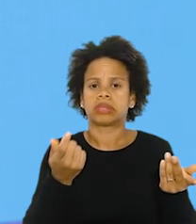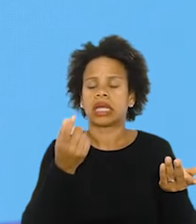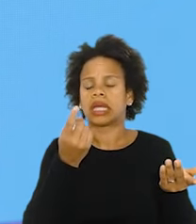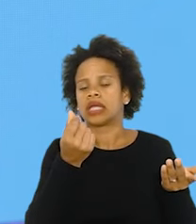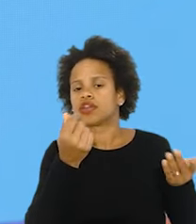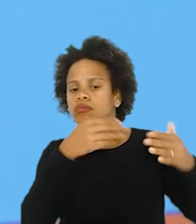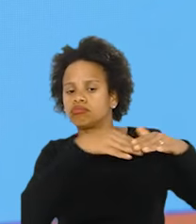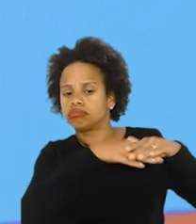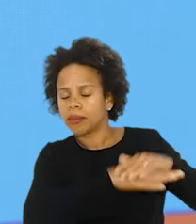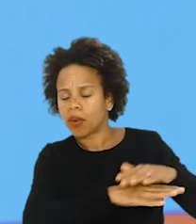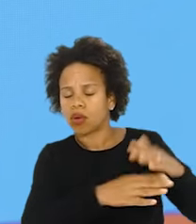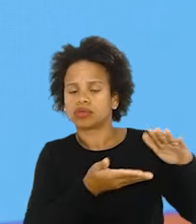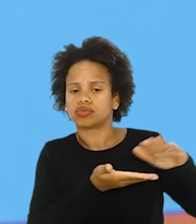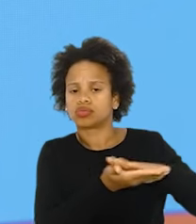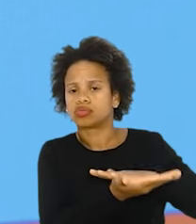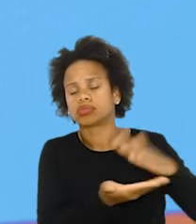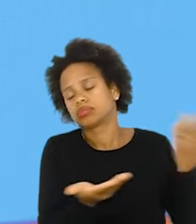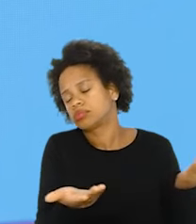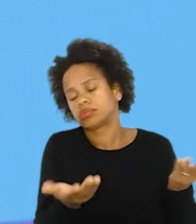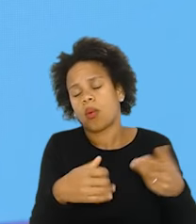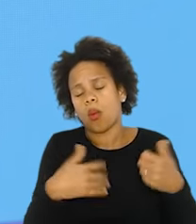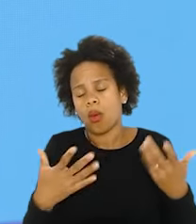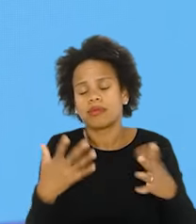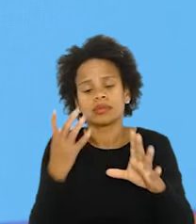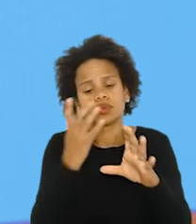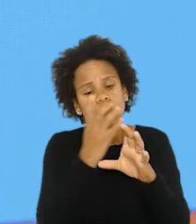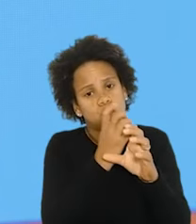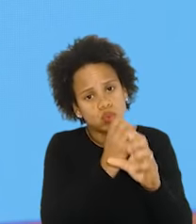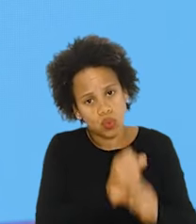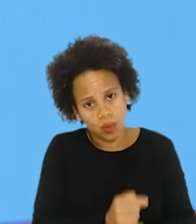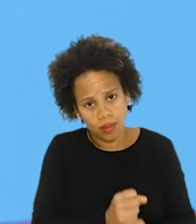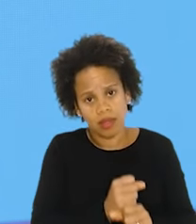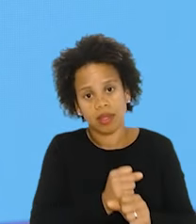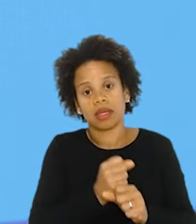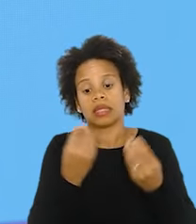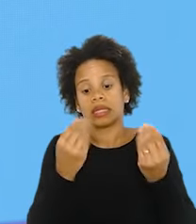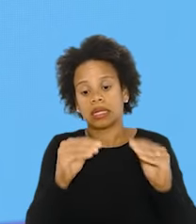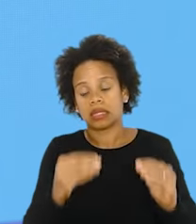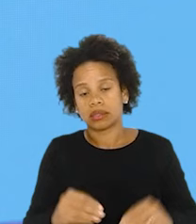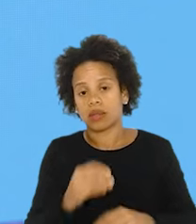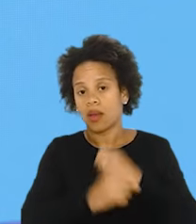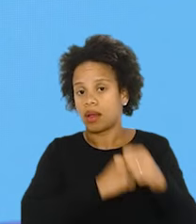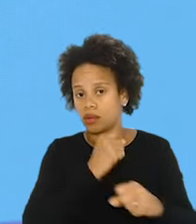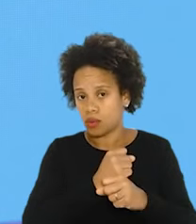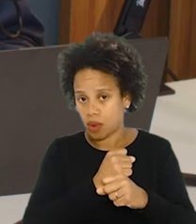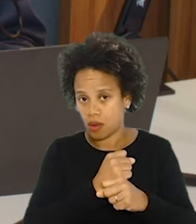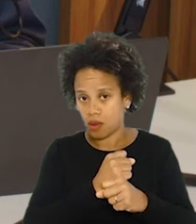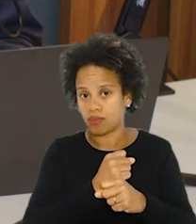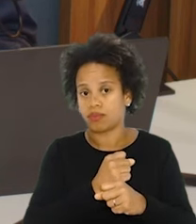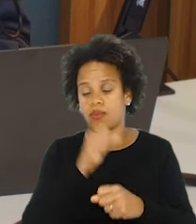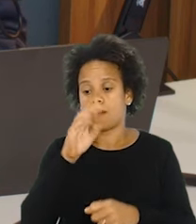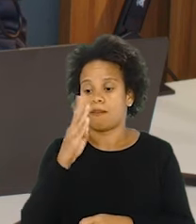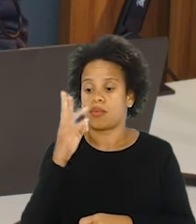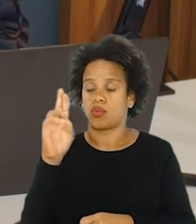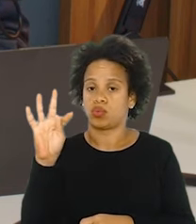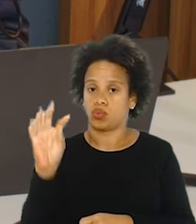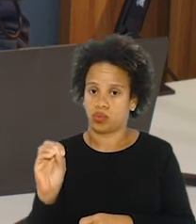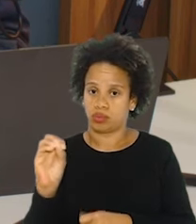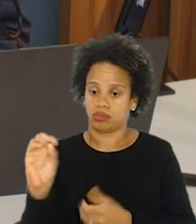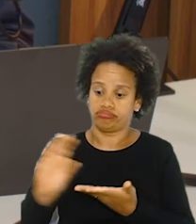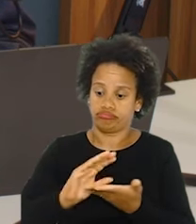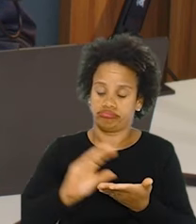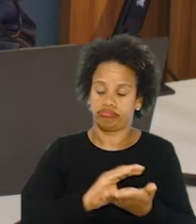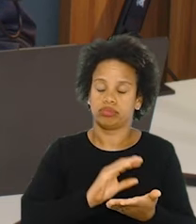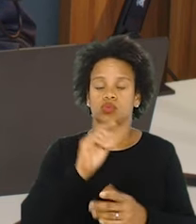crédito você soma para você fazer a sua declaração anual de faturamento bruto do meio tá bom reforçando que todos esses